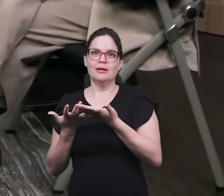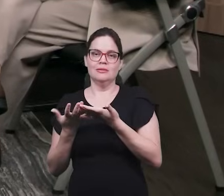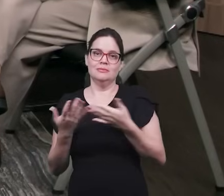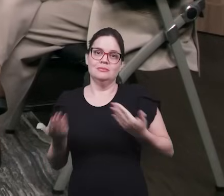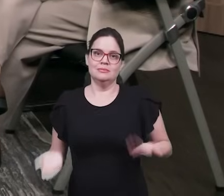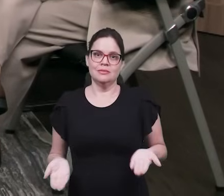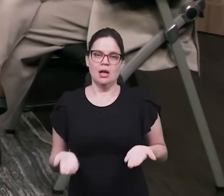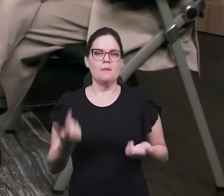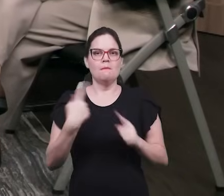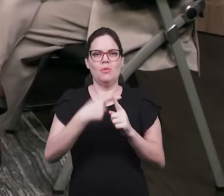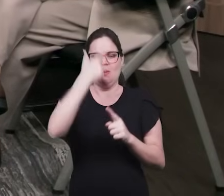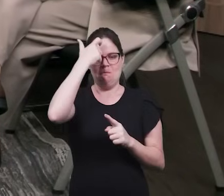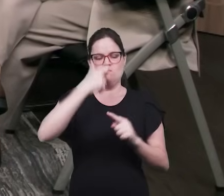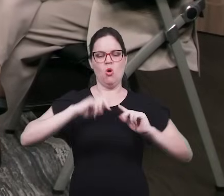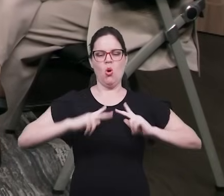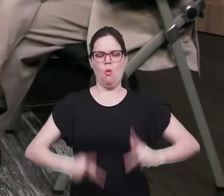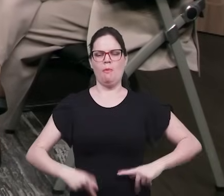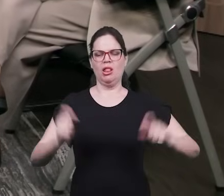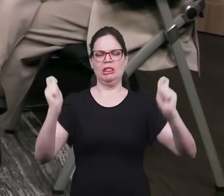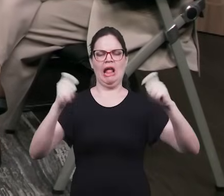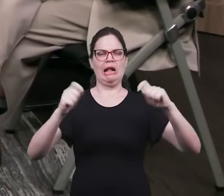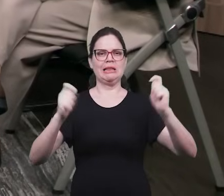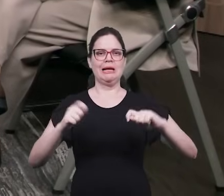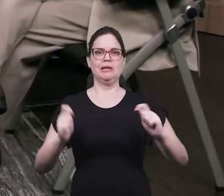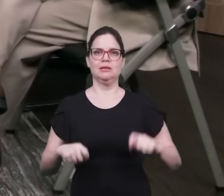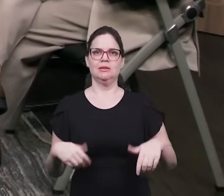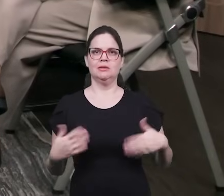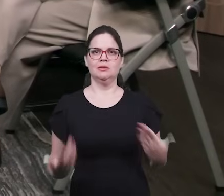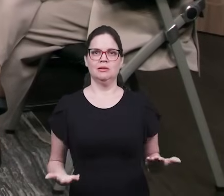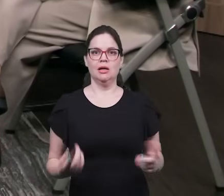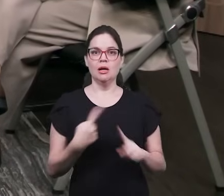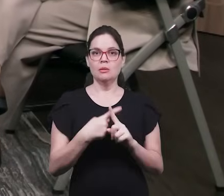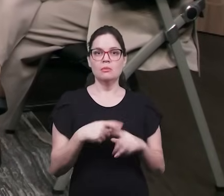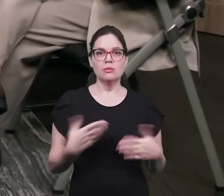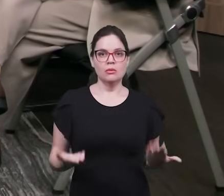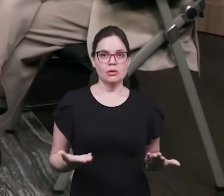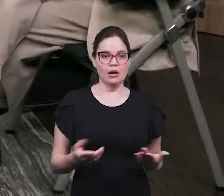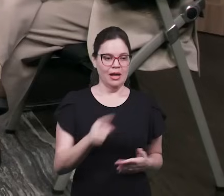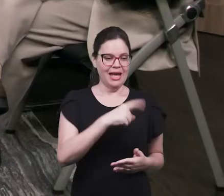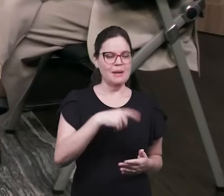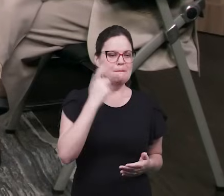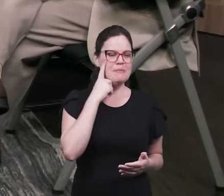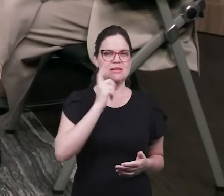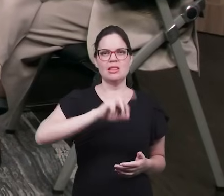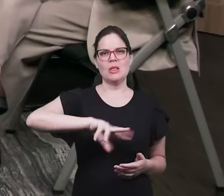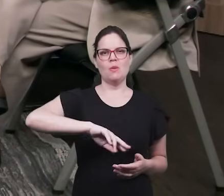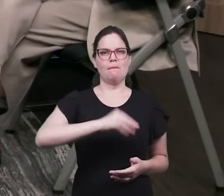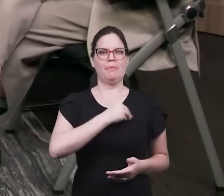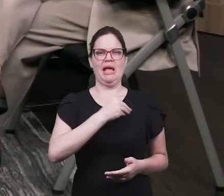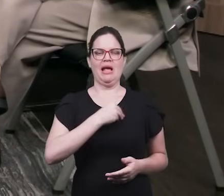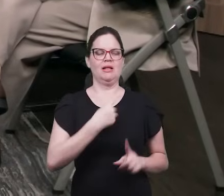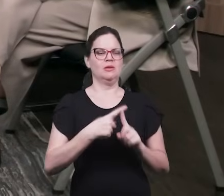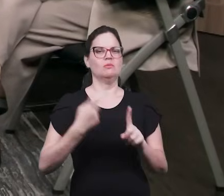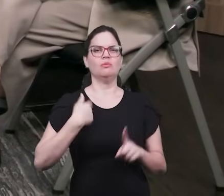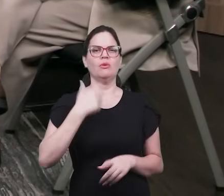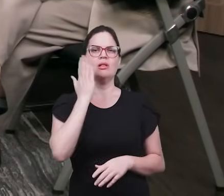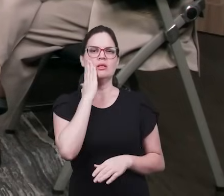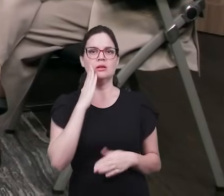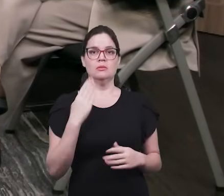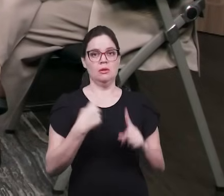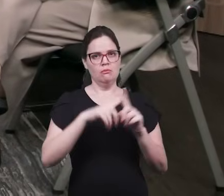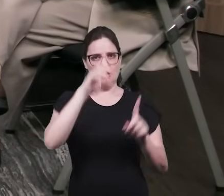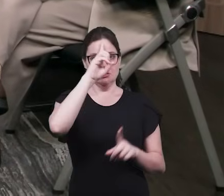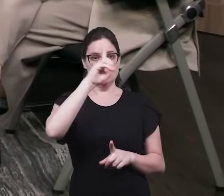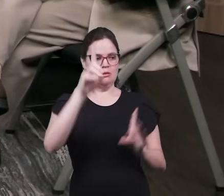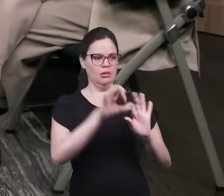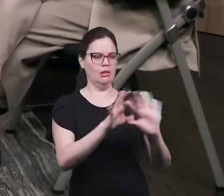nisso tudo não existe nenhum pecado. Por quê? Porque o homem sabe que o chão que ele pisa